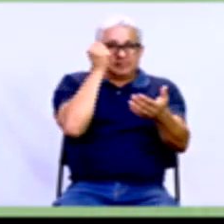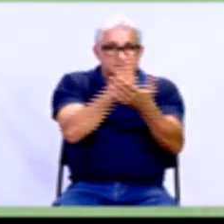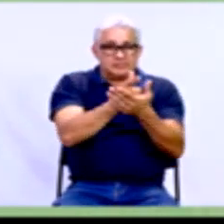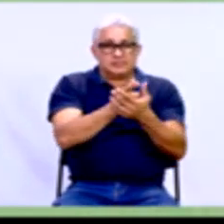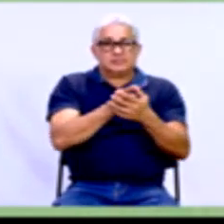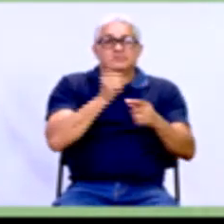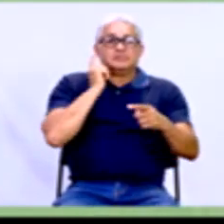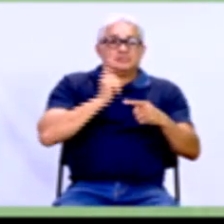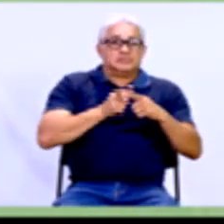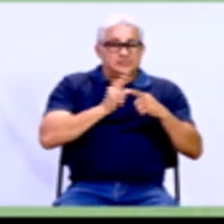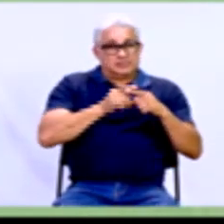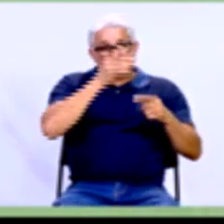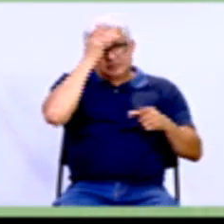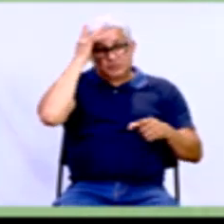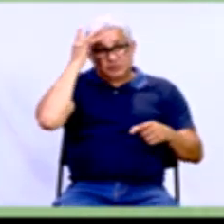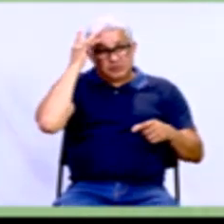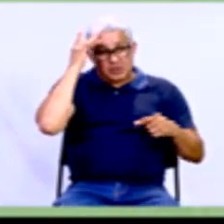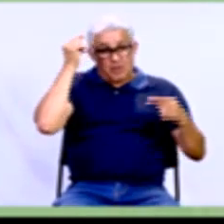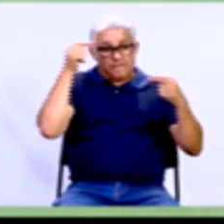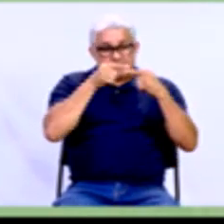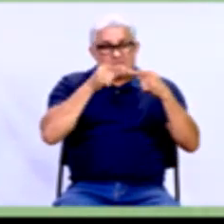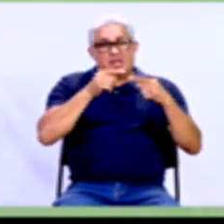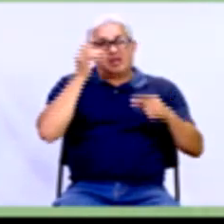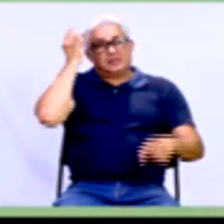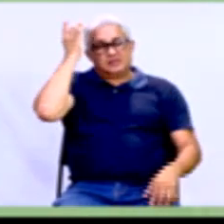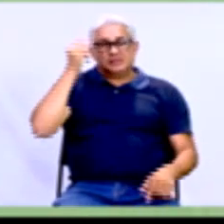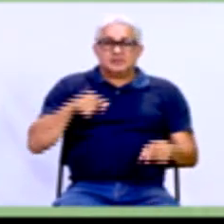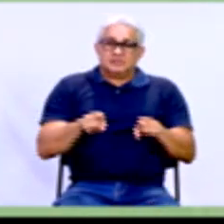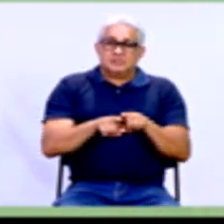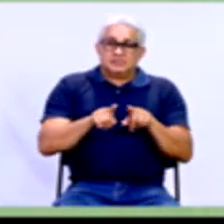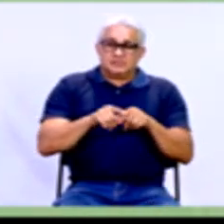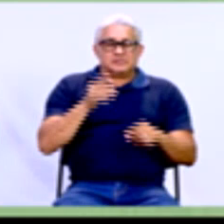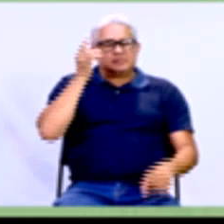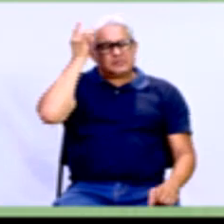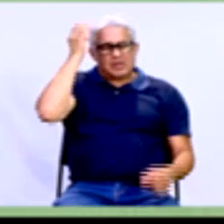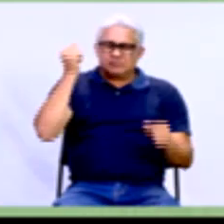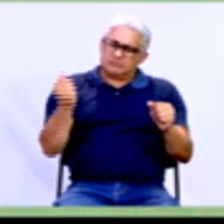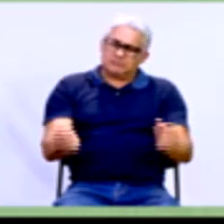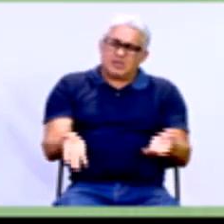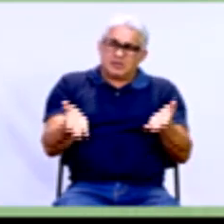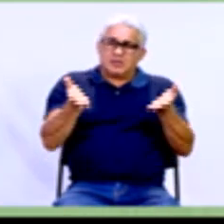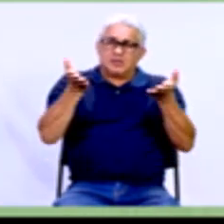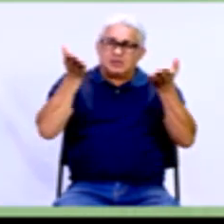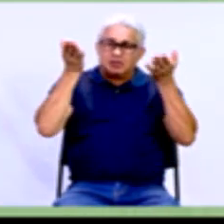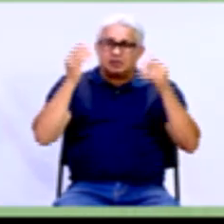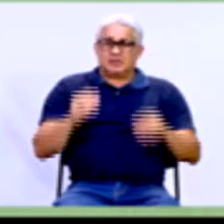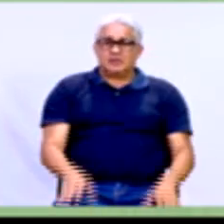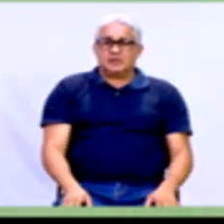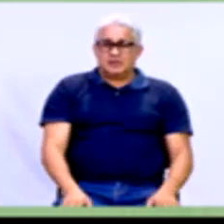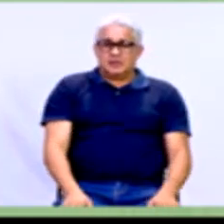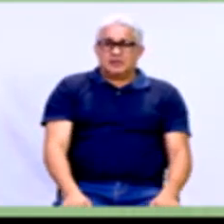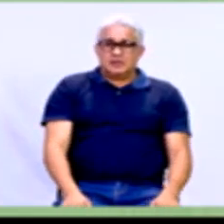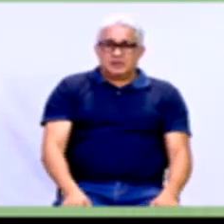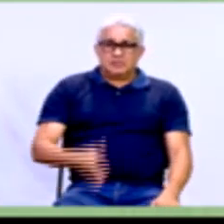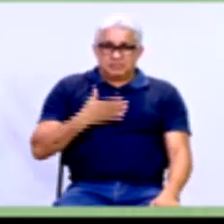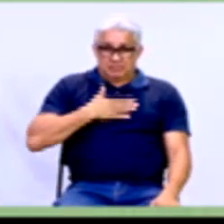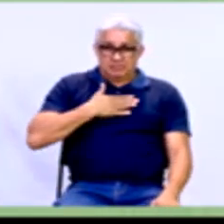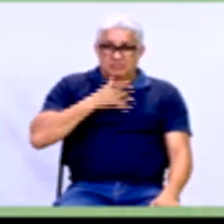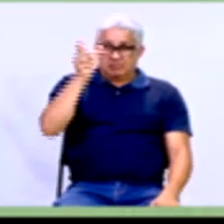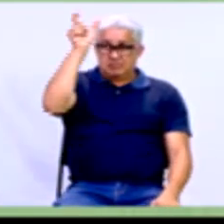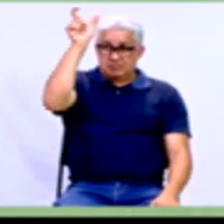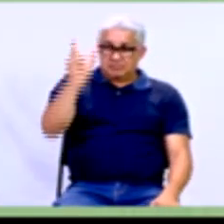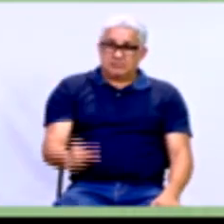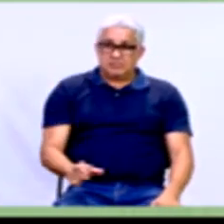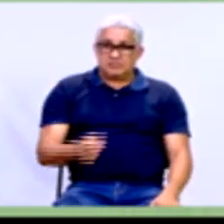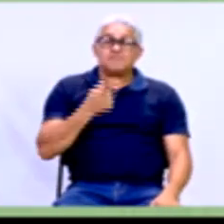ligada à facilidade, né? Então, eu tenho que tornar isso mais fácil, eu tenho que tornar que o meu cliente não